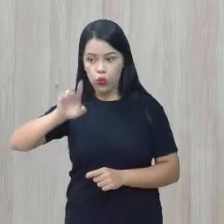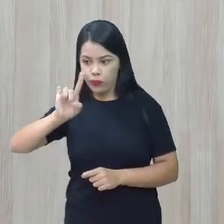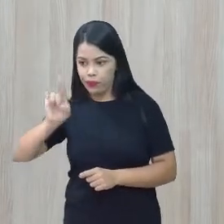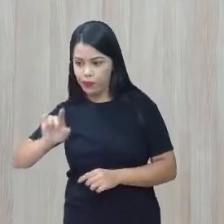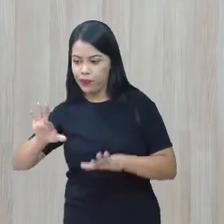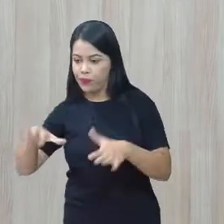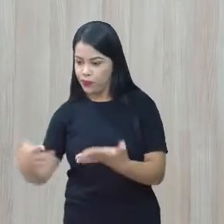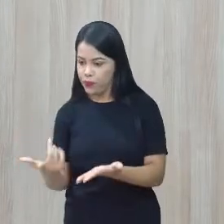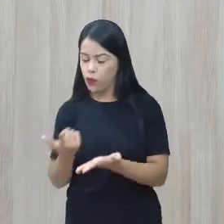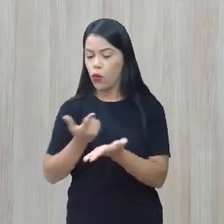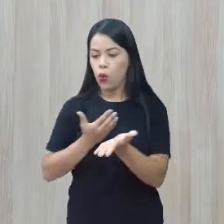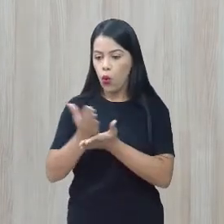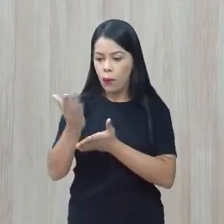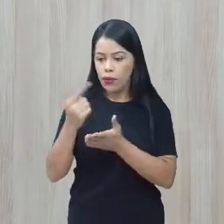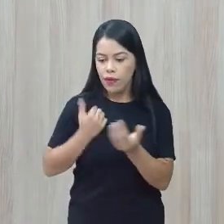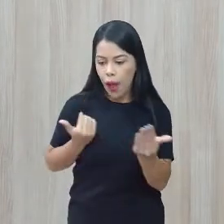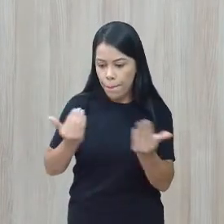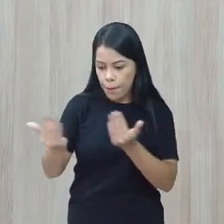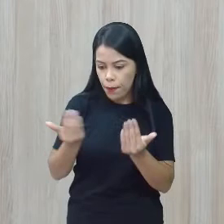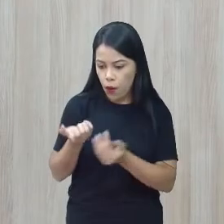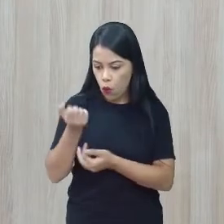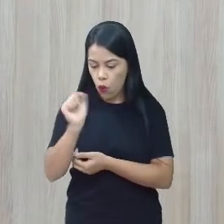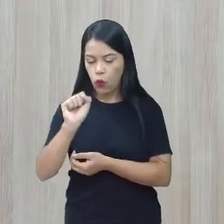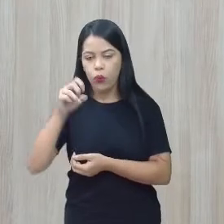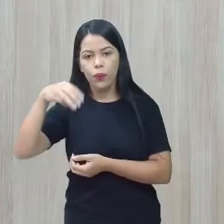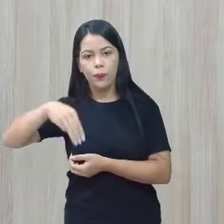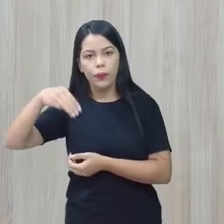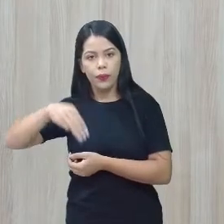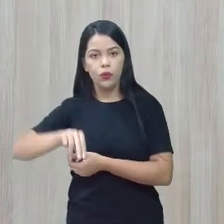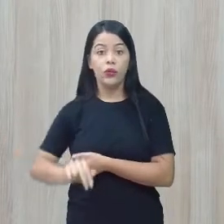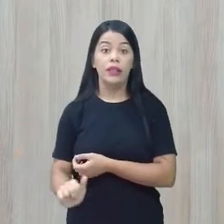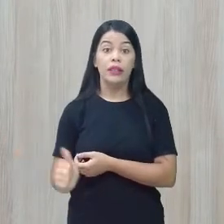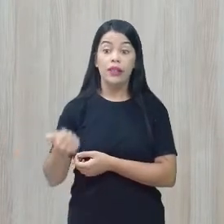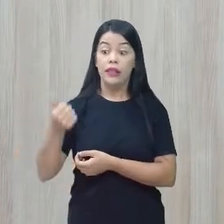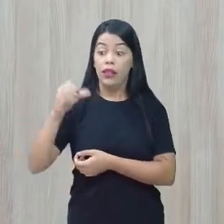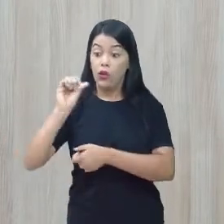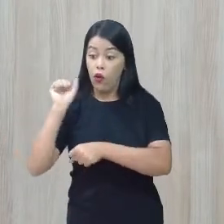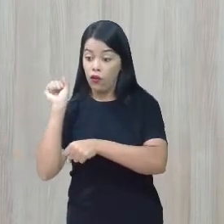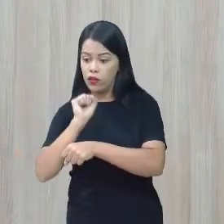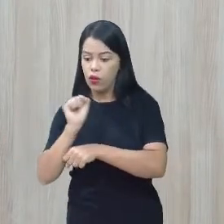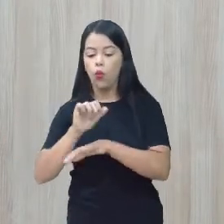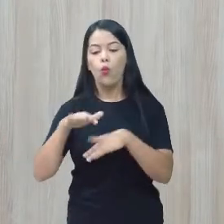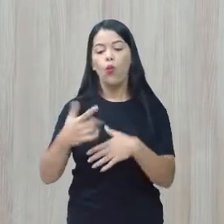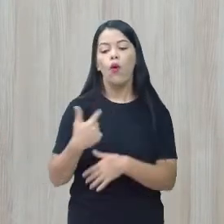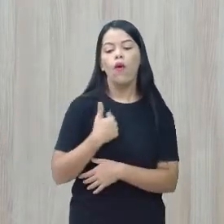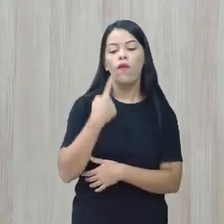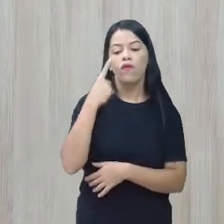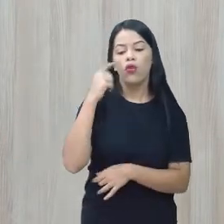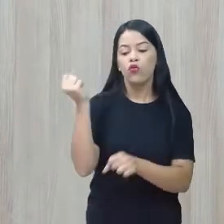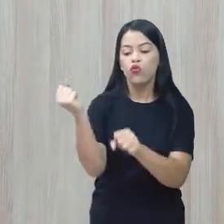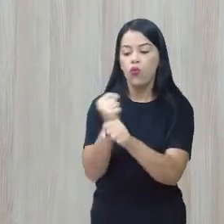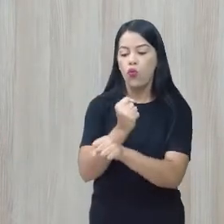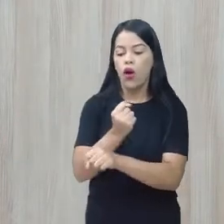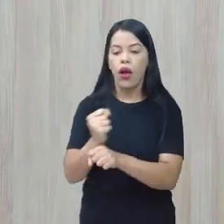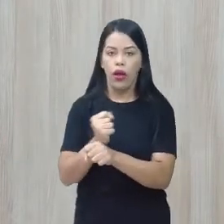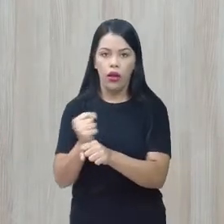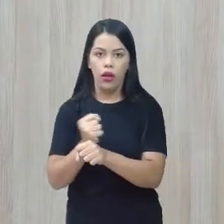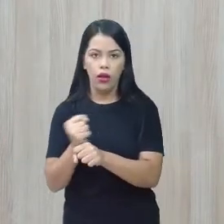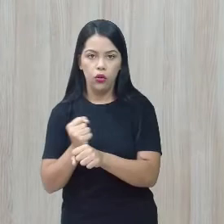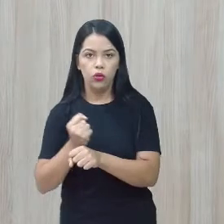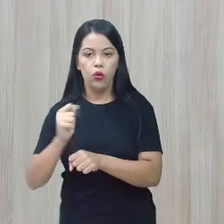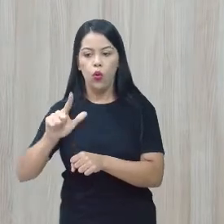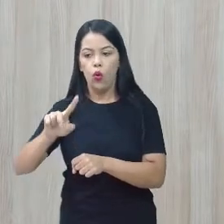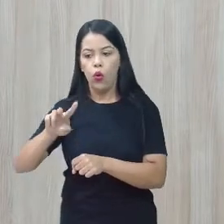comparação com a distância de 8 minutos e 19 segundos, quando eu vou para um ano, esse ano-luz tem muitos minutos,